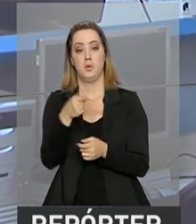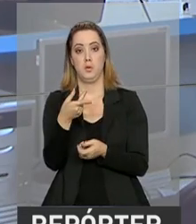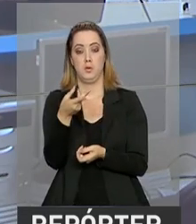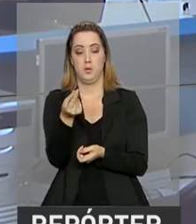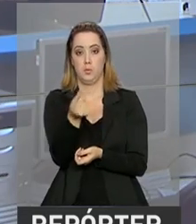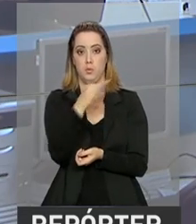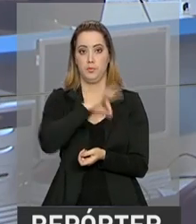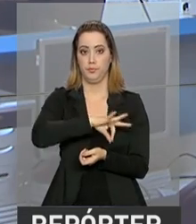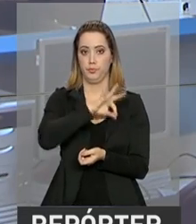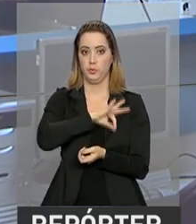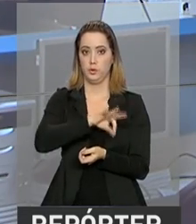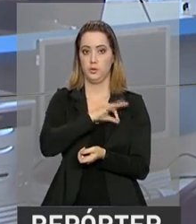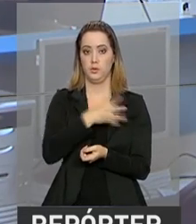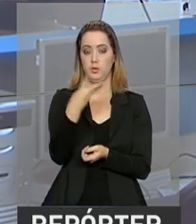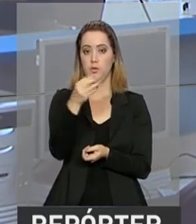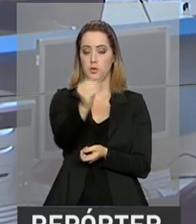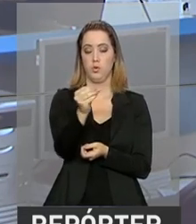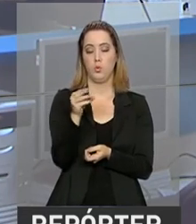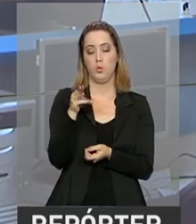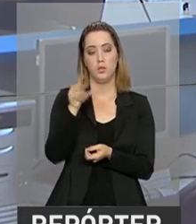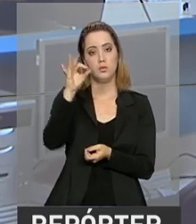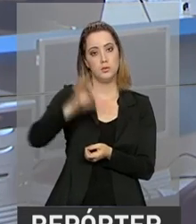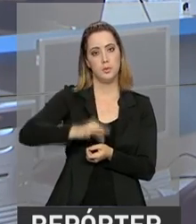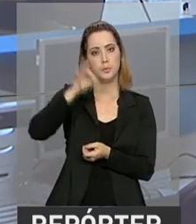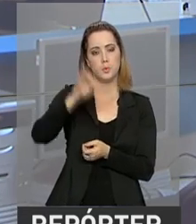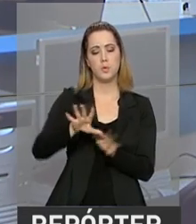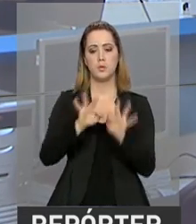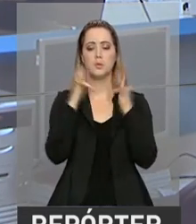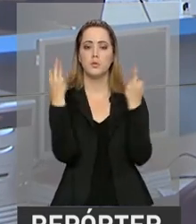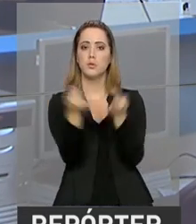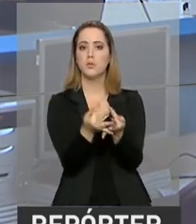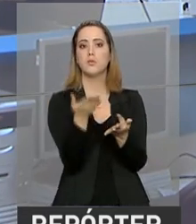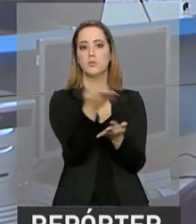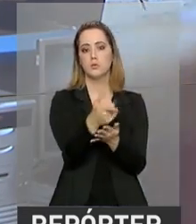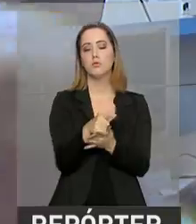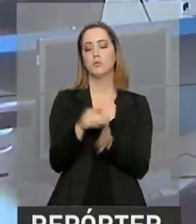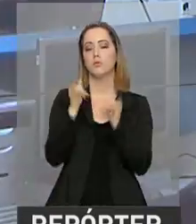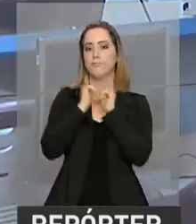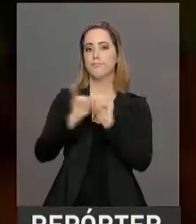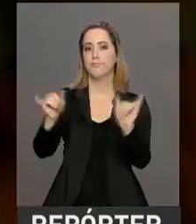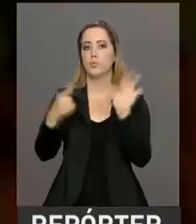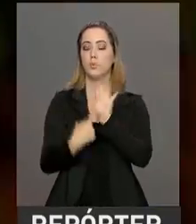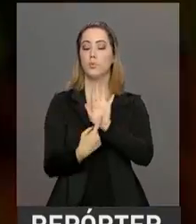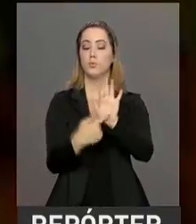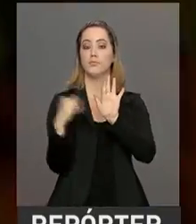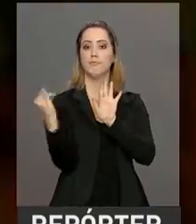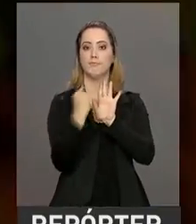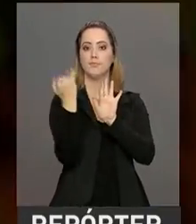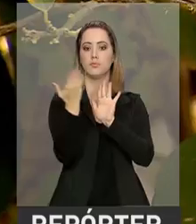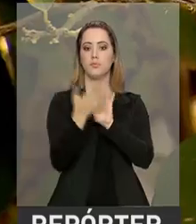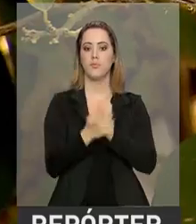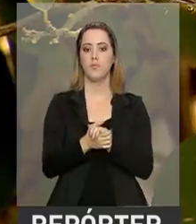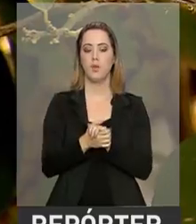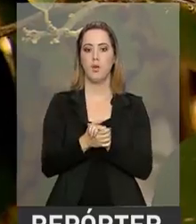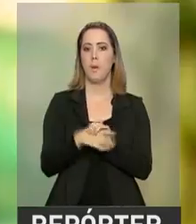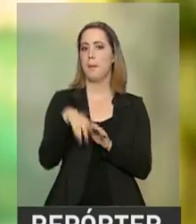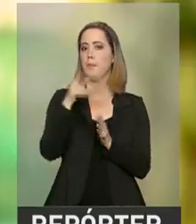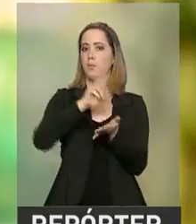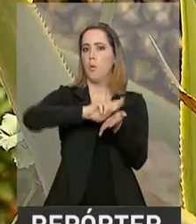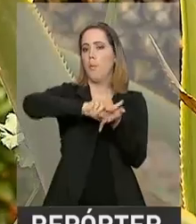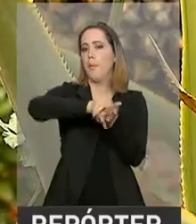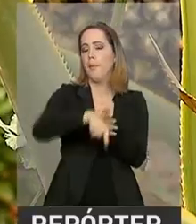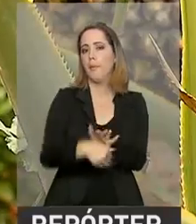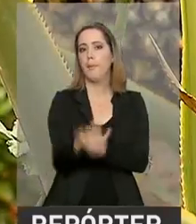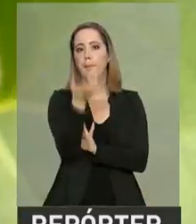famílias da zona rural uma campanha queer mostrar a importância dessas mulheres manga laranja